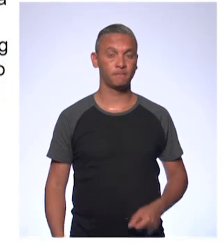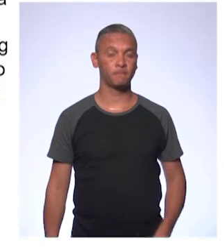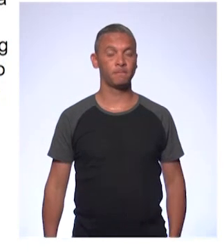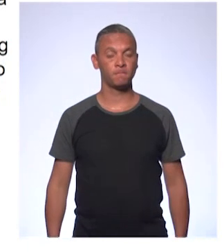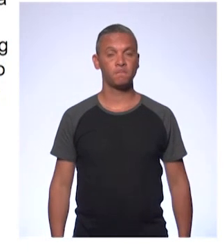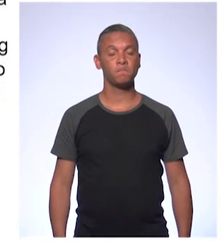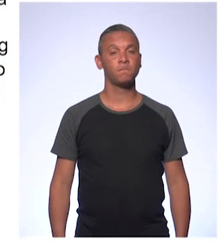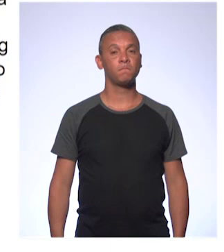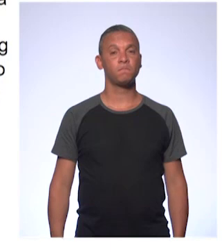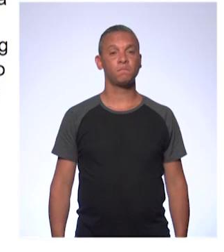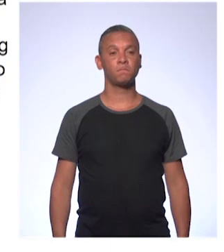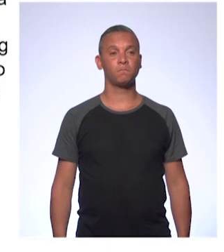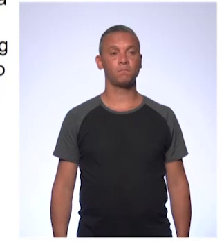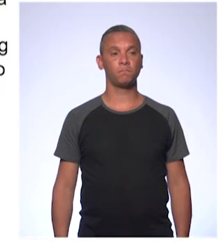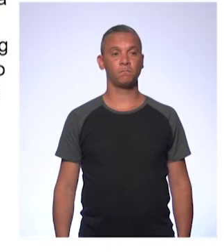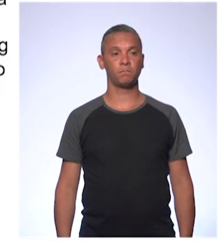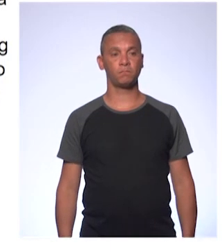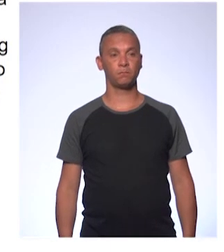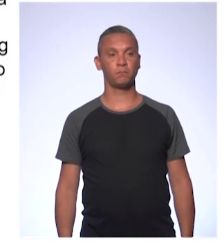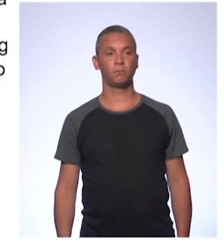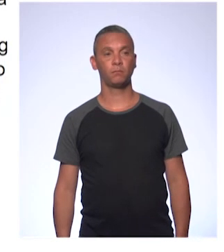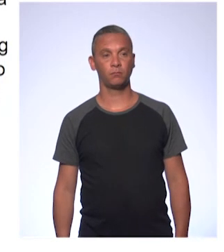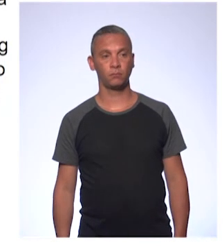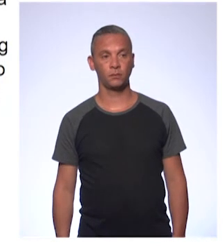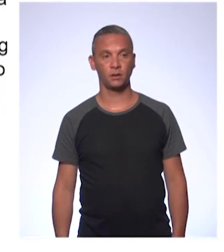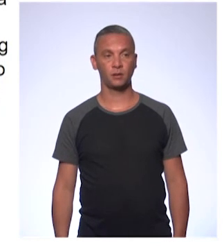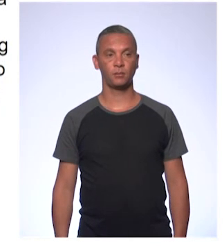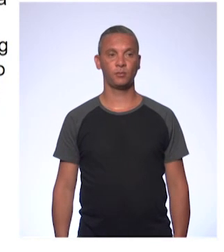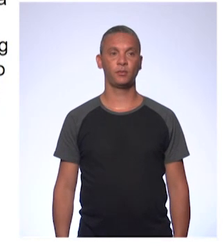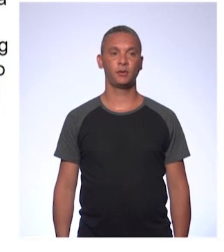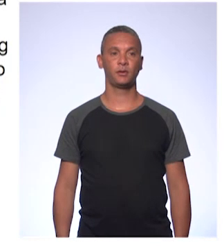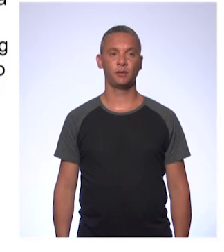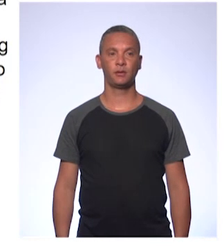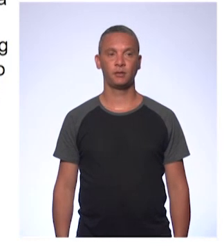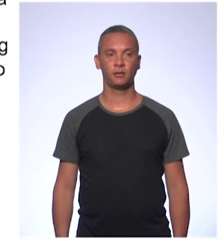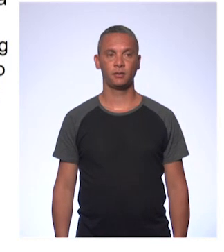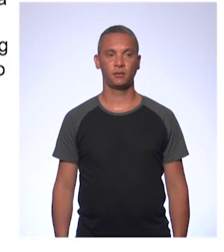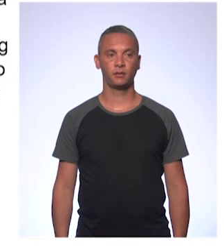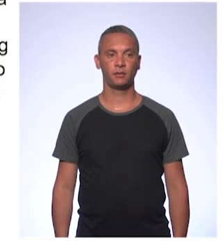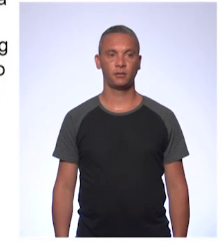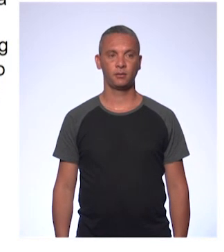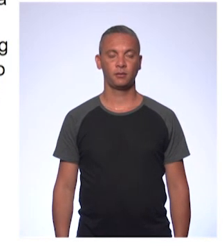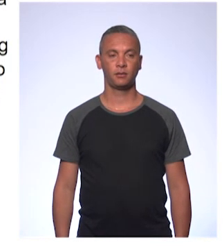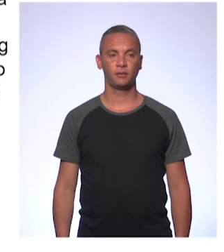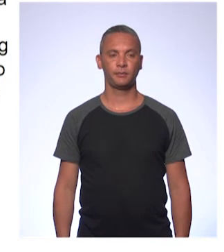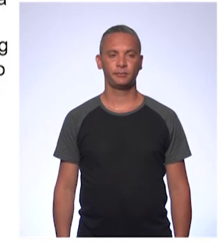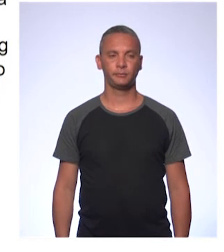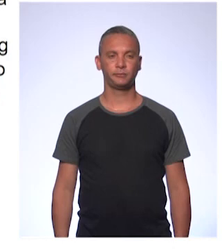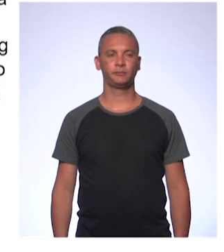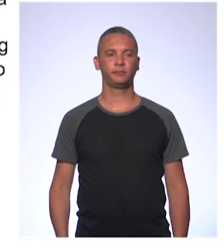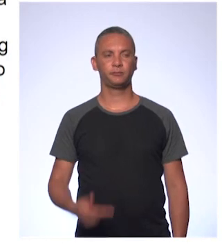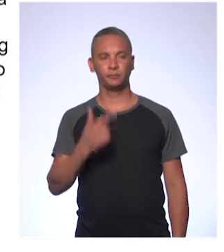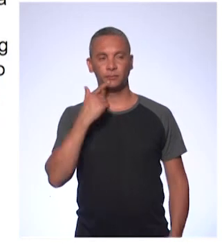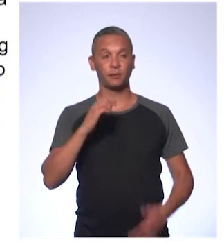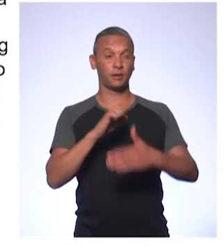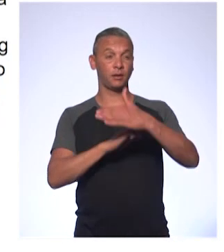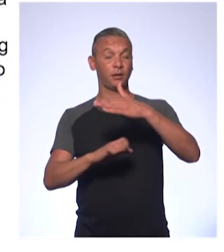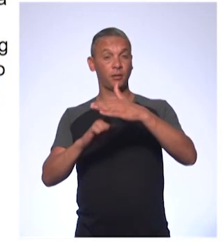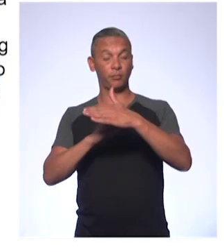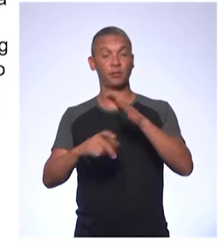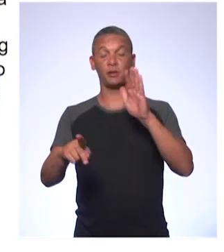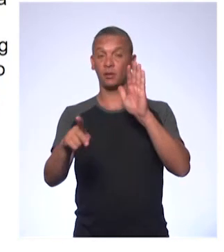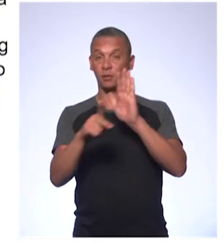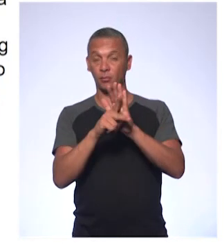falando assim, aquele nome que eu falei para vocês, Brad Sustainable, ele é de